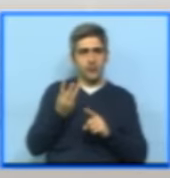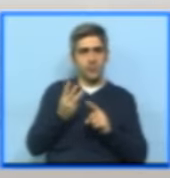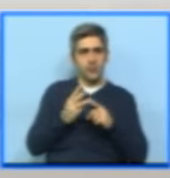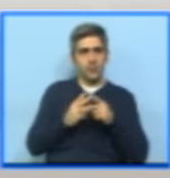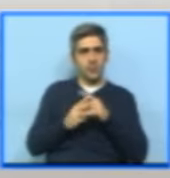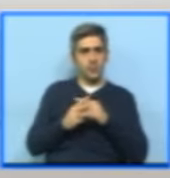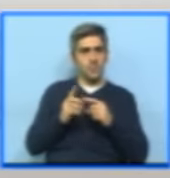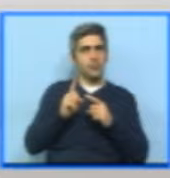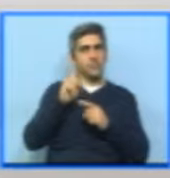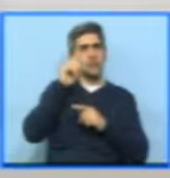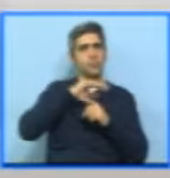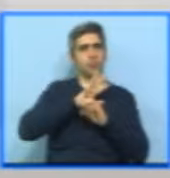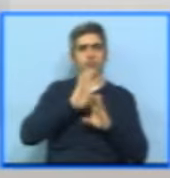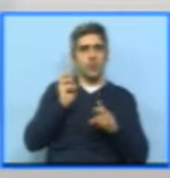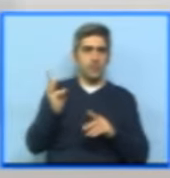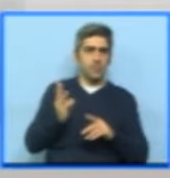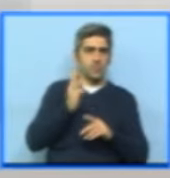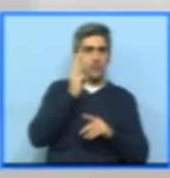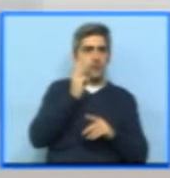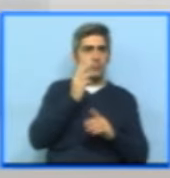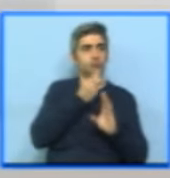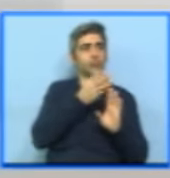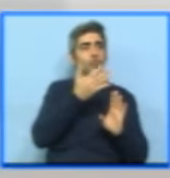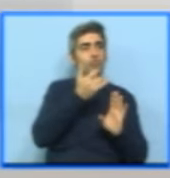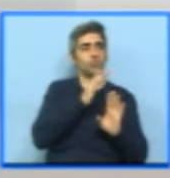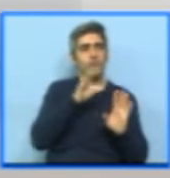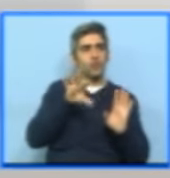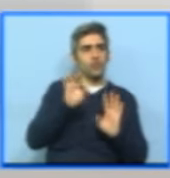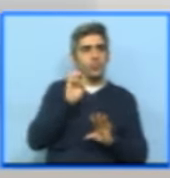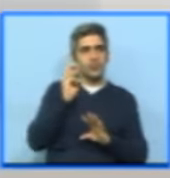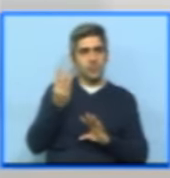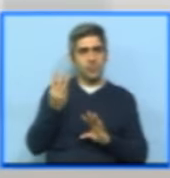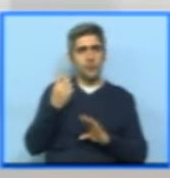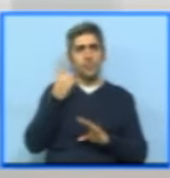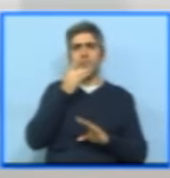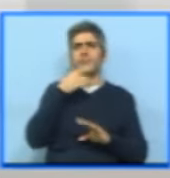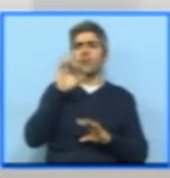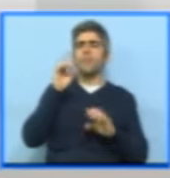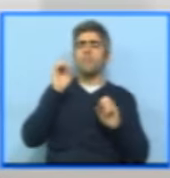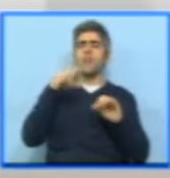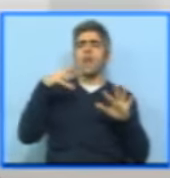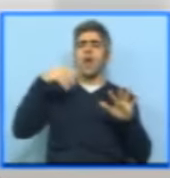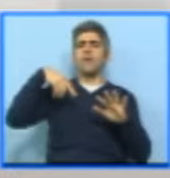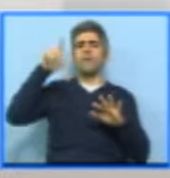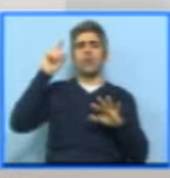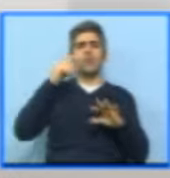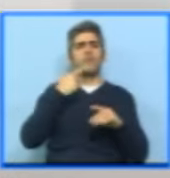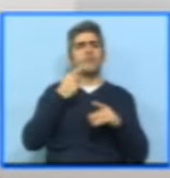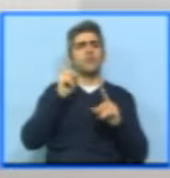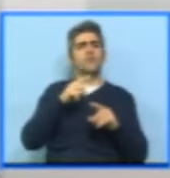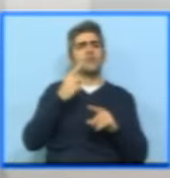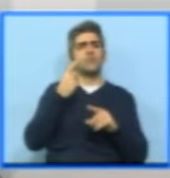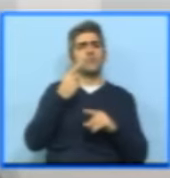aqui, acima do monte, são estes 3 que vão, o Pedro, o Tiago e o João. Um dia também Jesus foi fazer um milagre para ressuscitar um